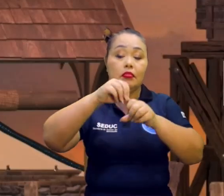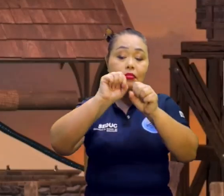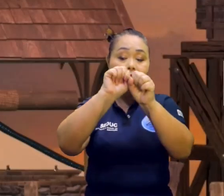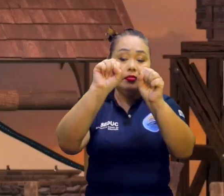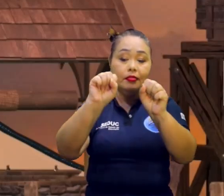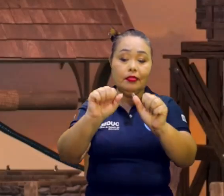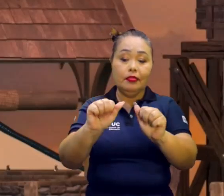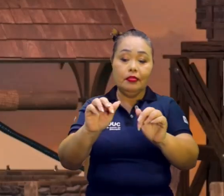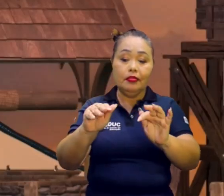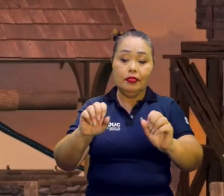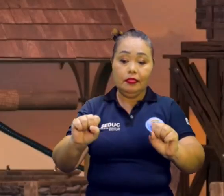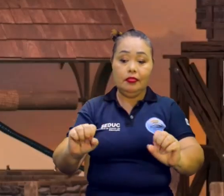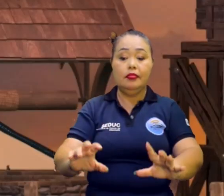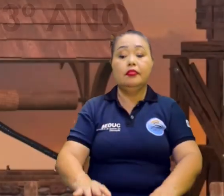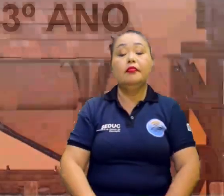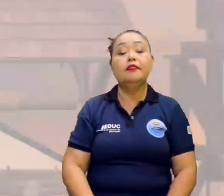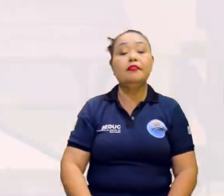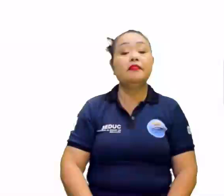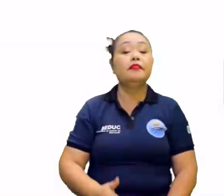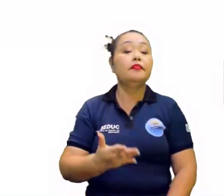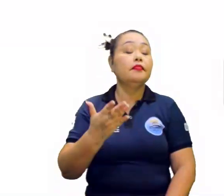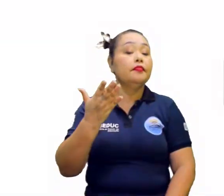lá?